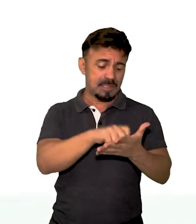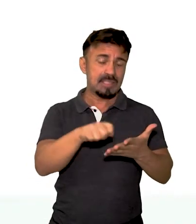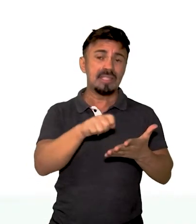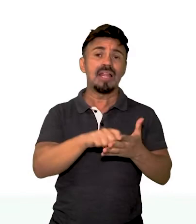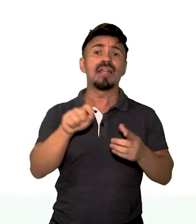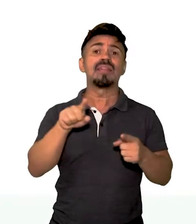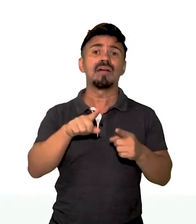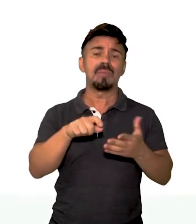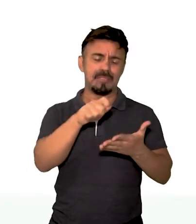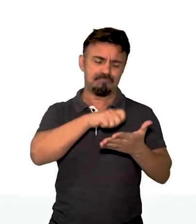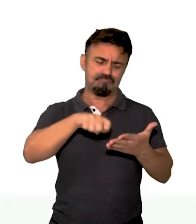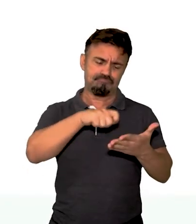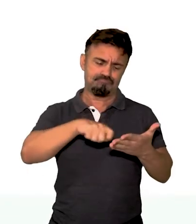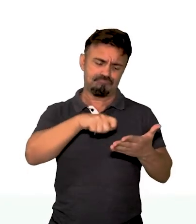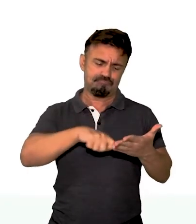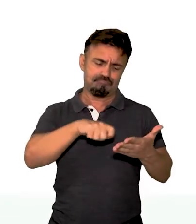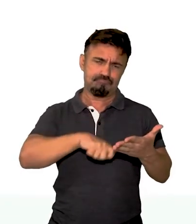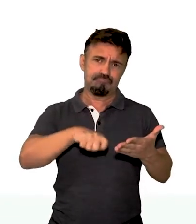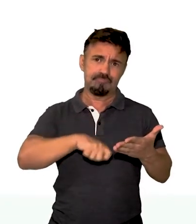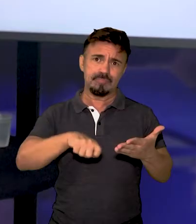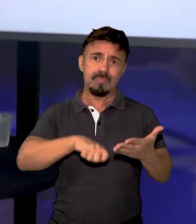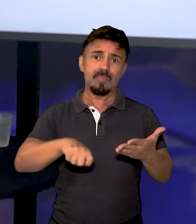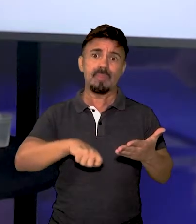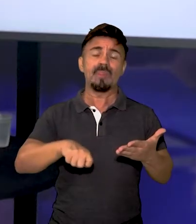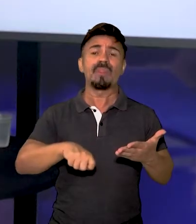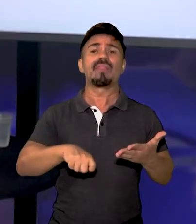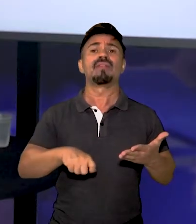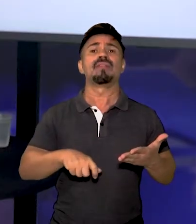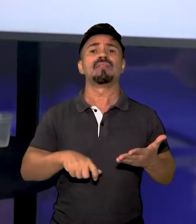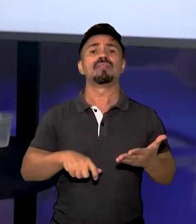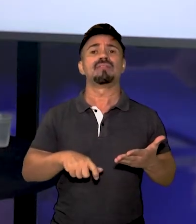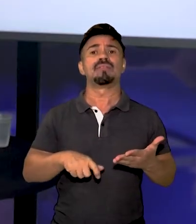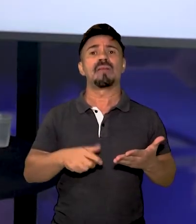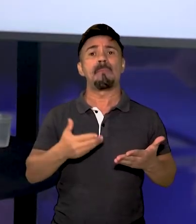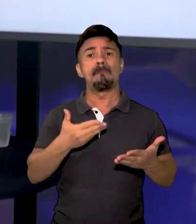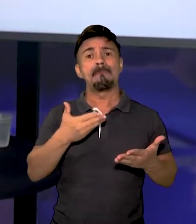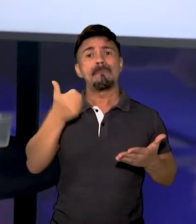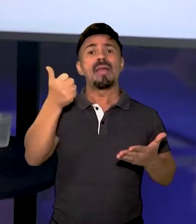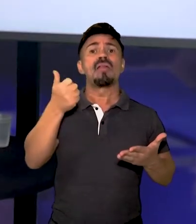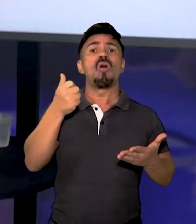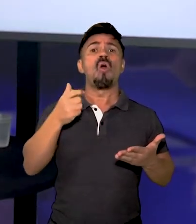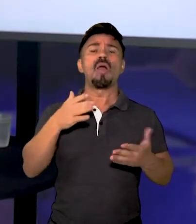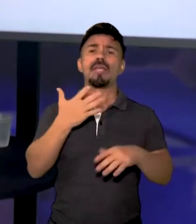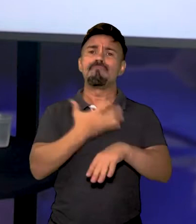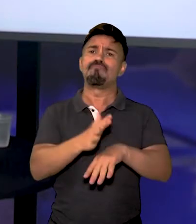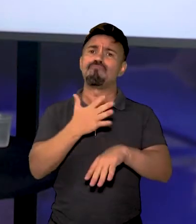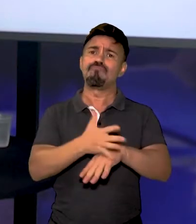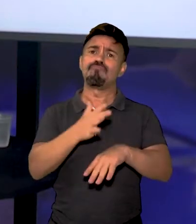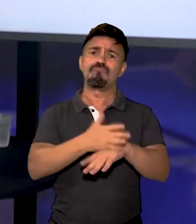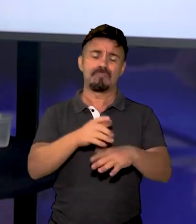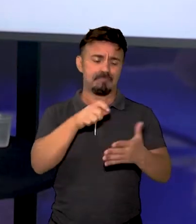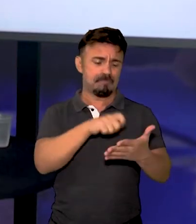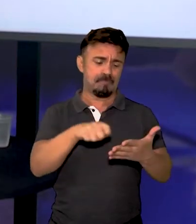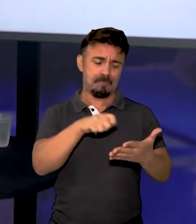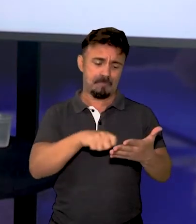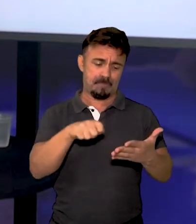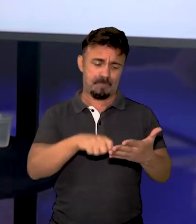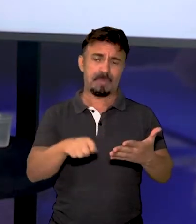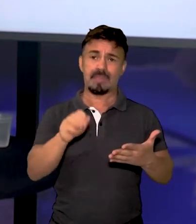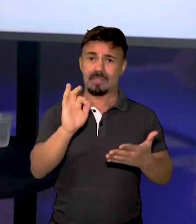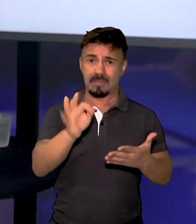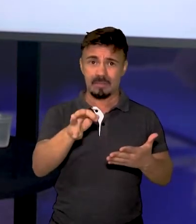escrita. Então, você vai justamente registrar ali, melhorar, exercitar a sua escrita,